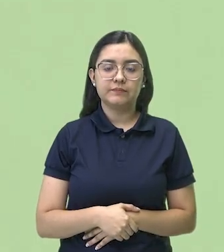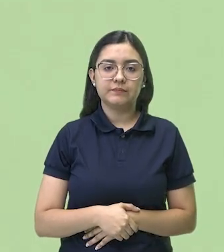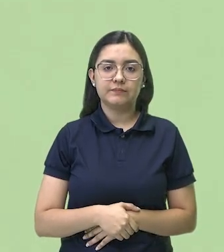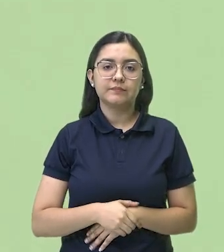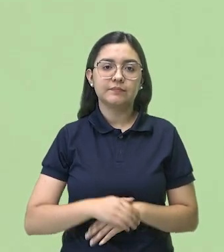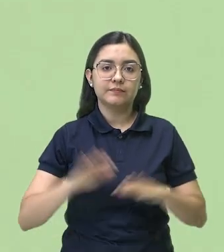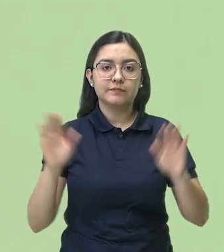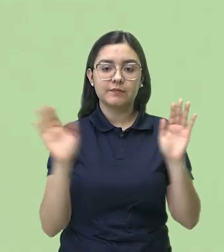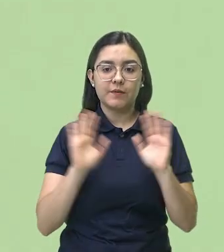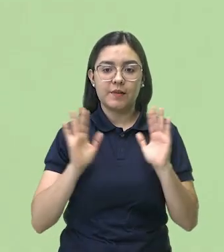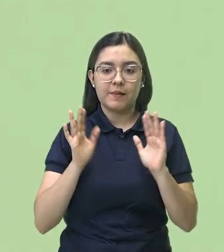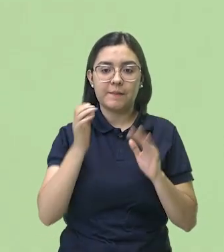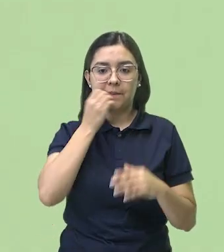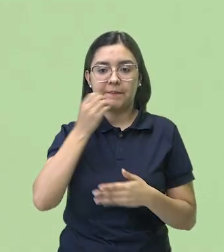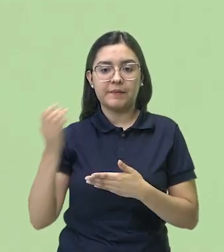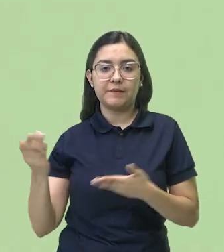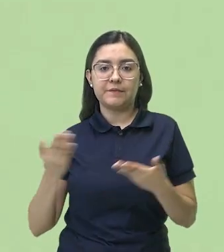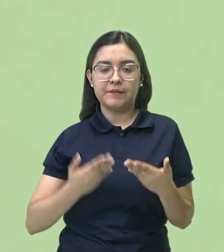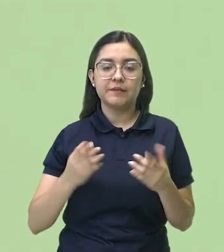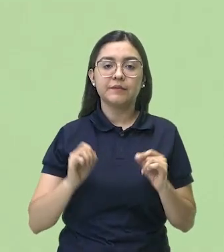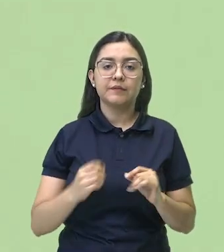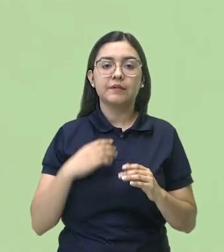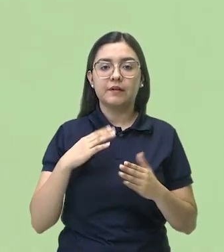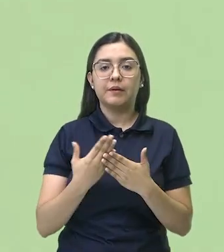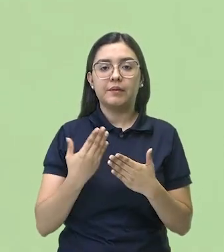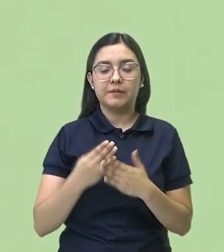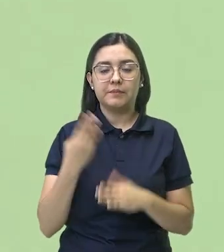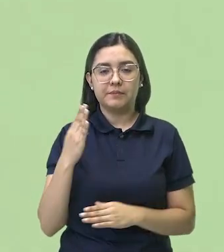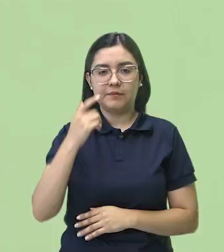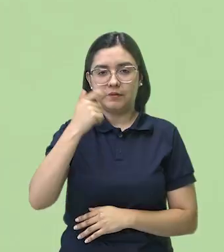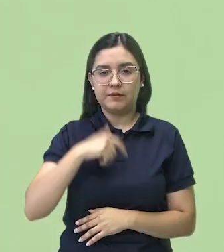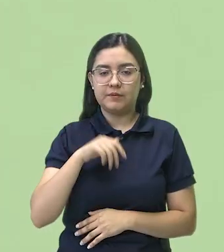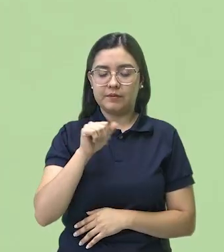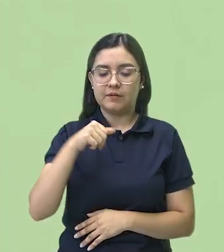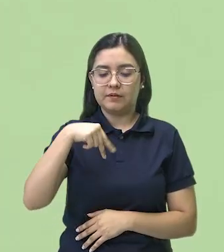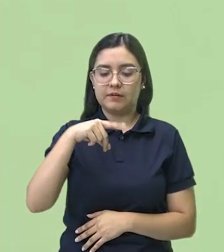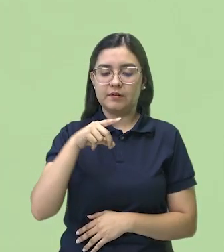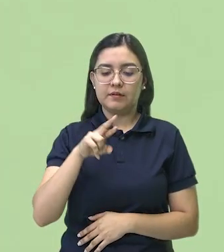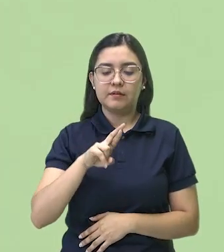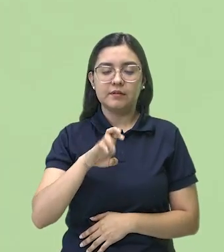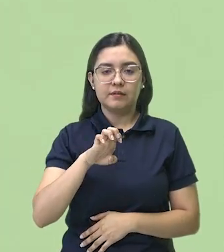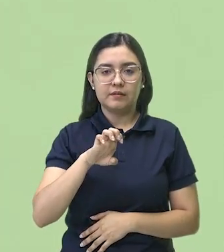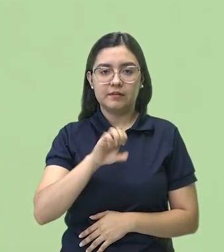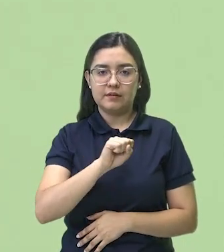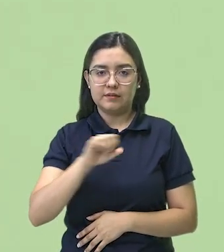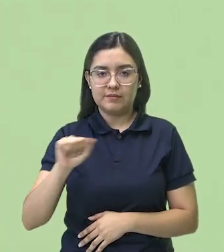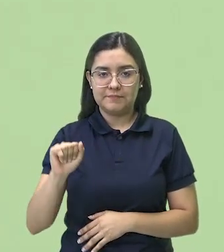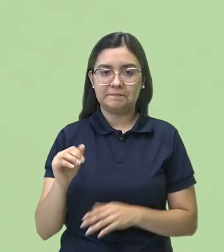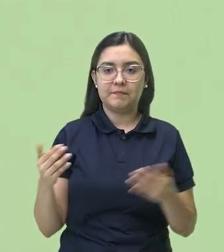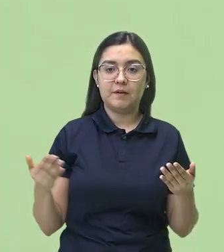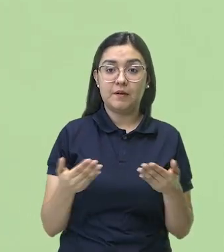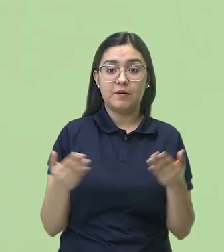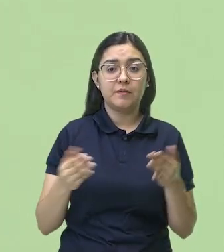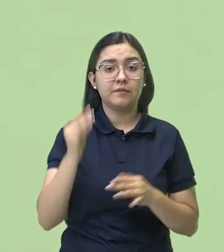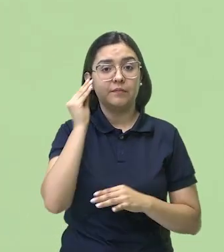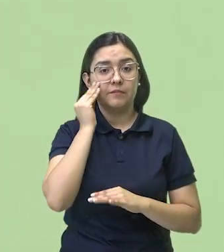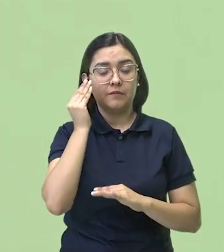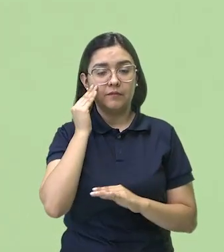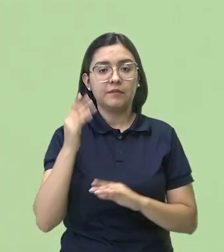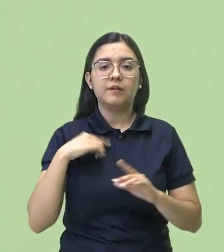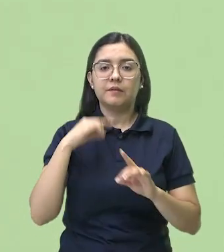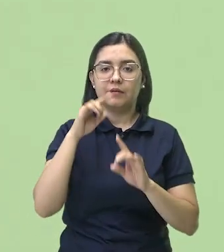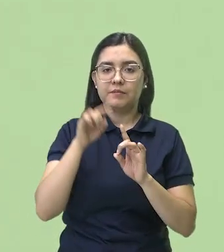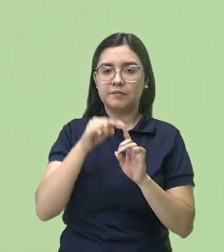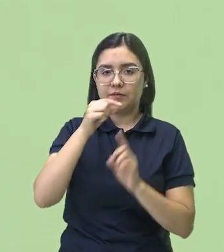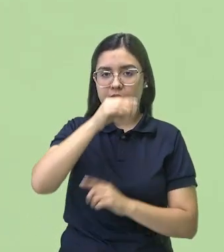Olá, seja muito bem-vindo a mais uma aula de biologia. Eu sou a professora Andressa Primavera. Nesse momento, vamos ver o objeto de